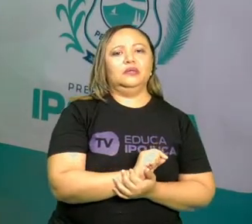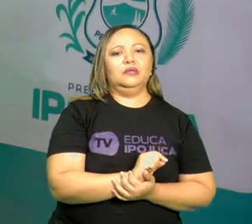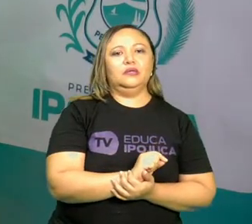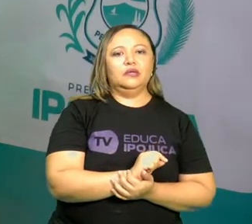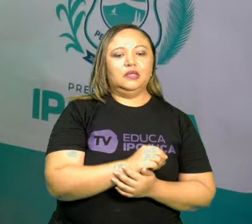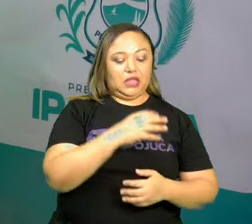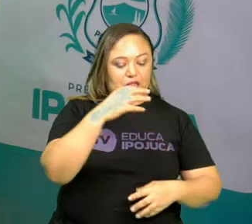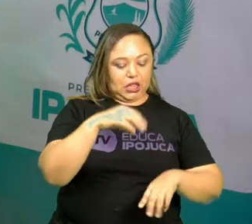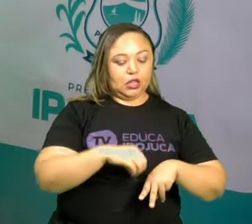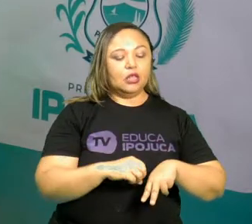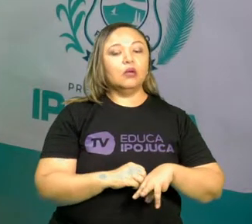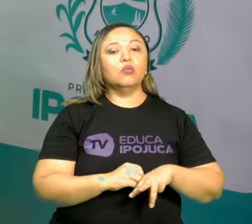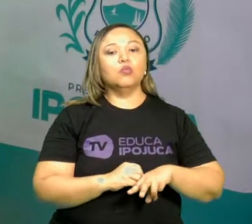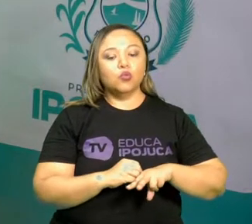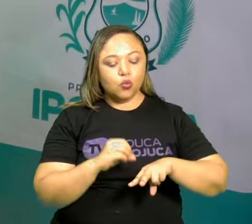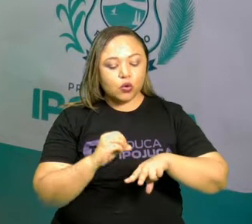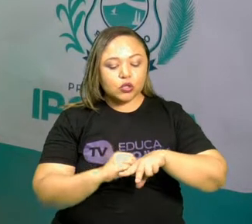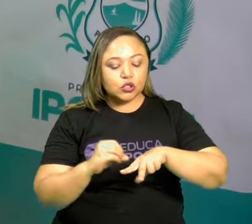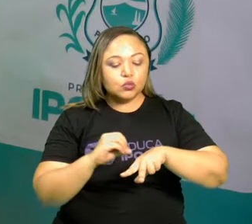conversar e se alimentar?